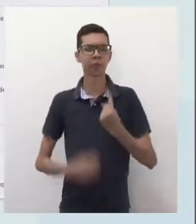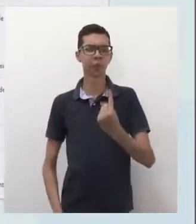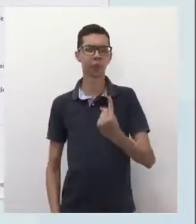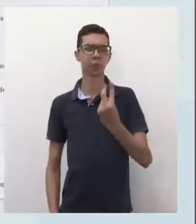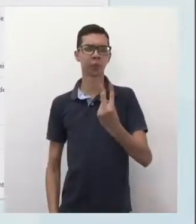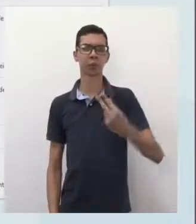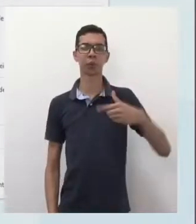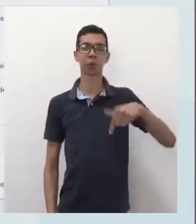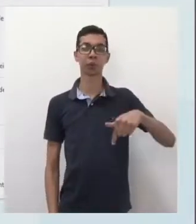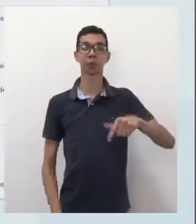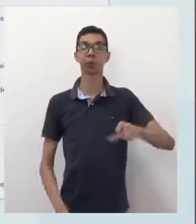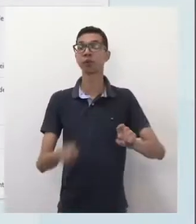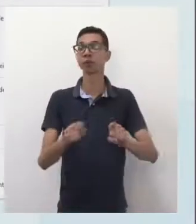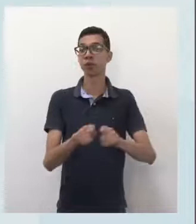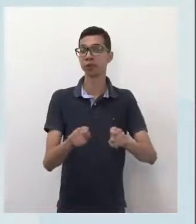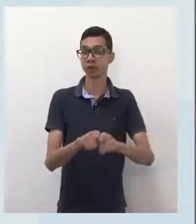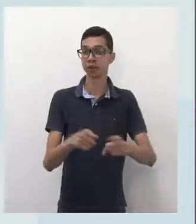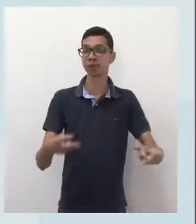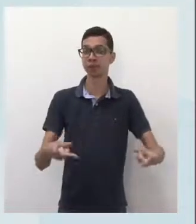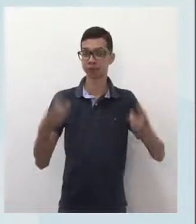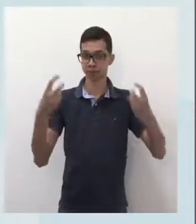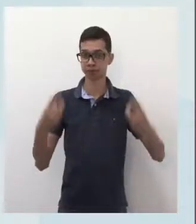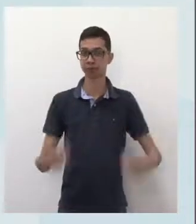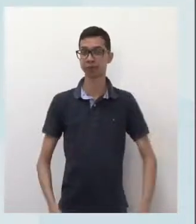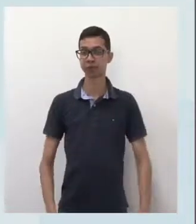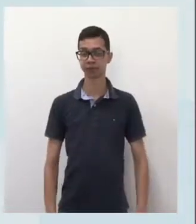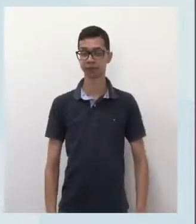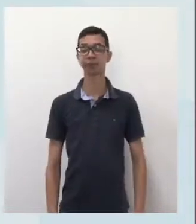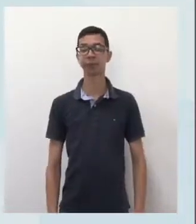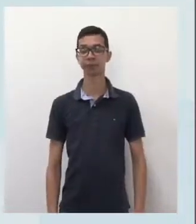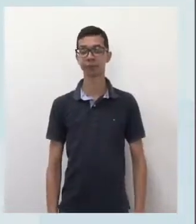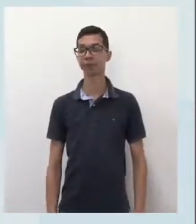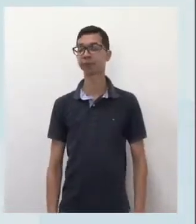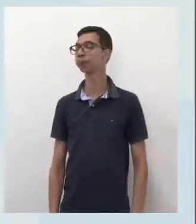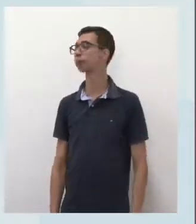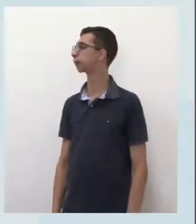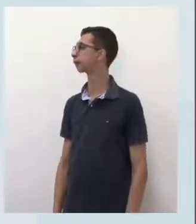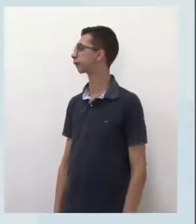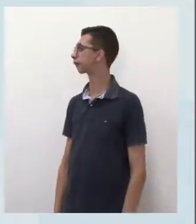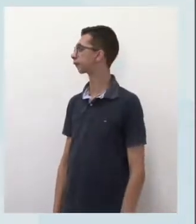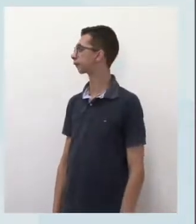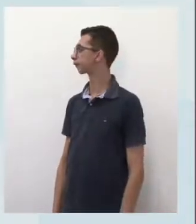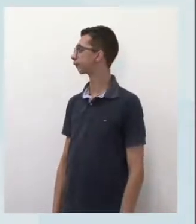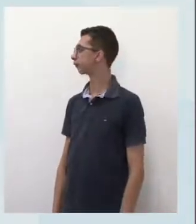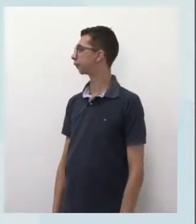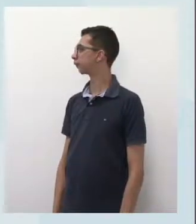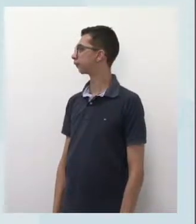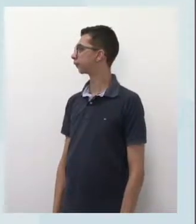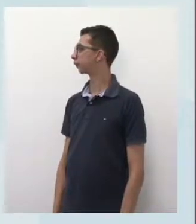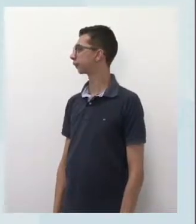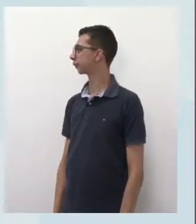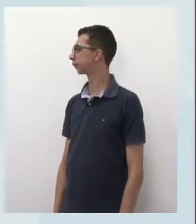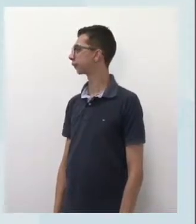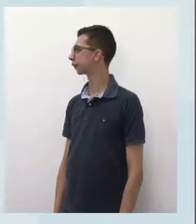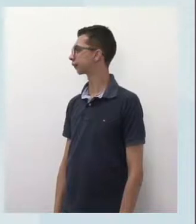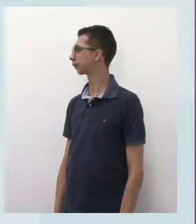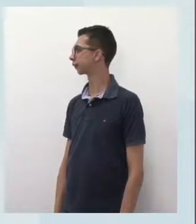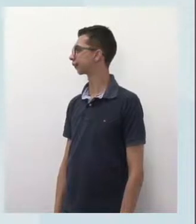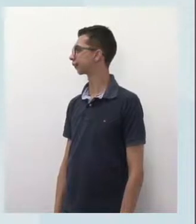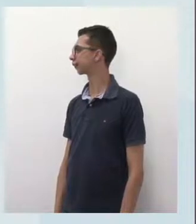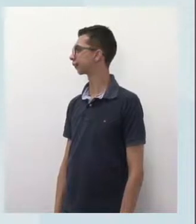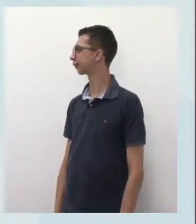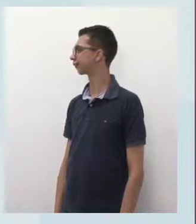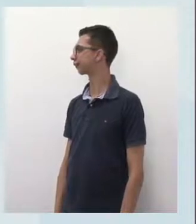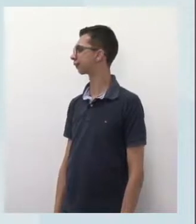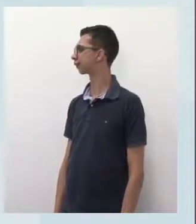127, calma. Você encostou a mão. 107 volts. Opa, deu 12 volts? Aí é